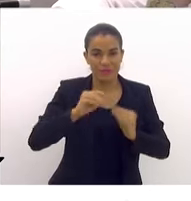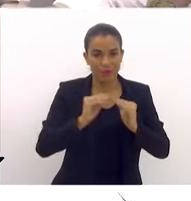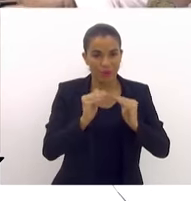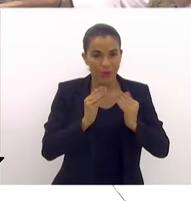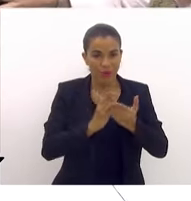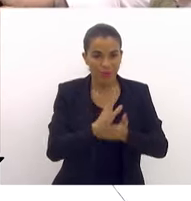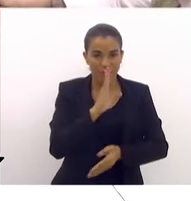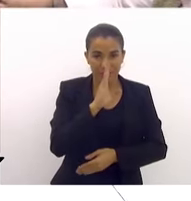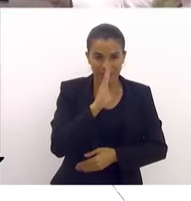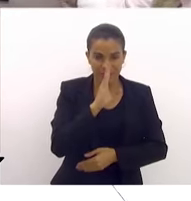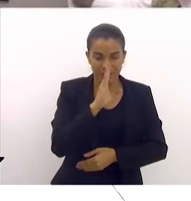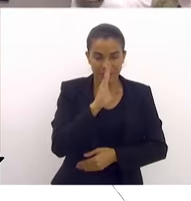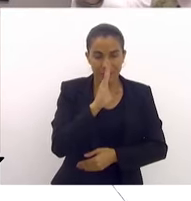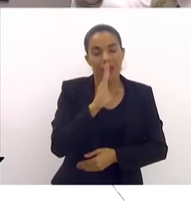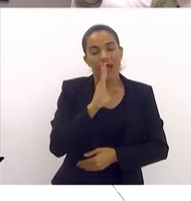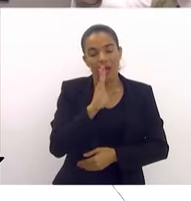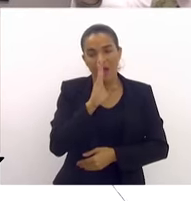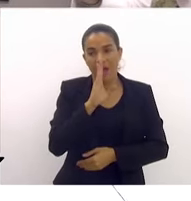aprovam a permissão como estão...